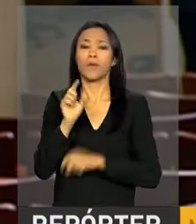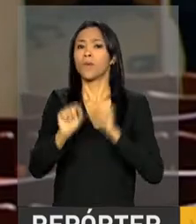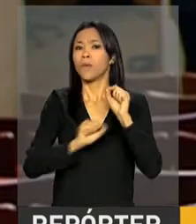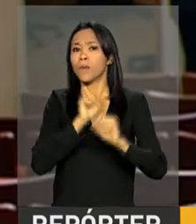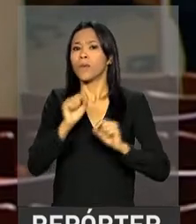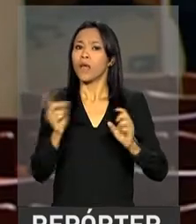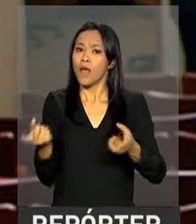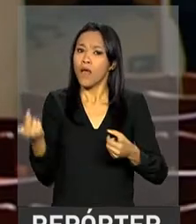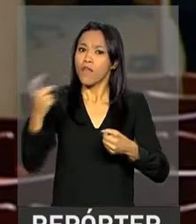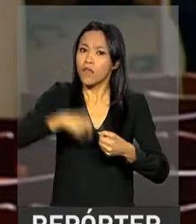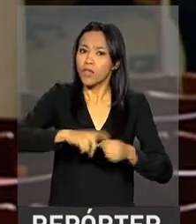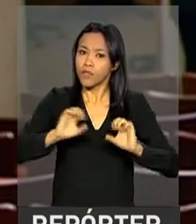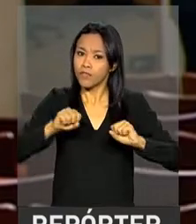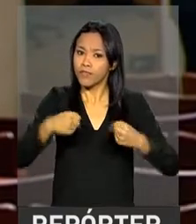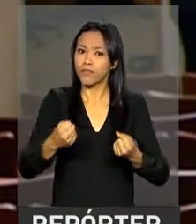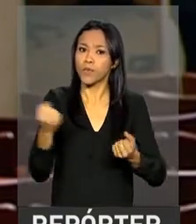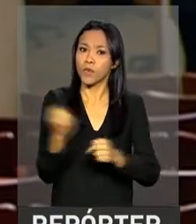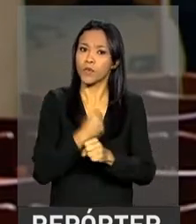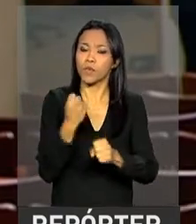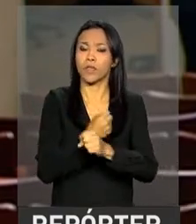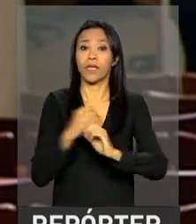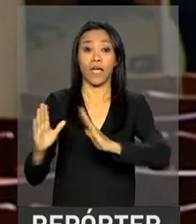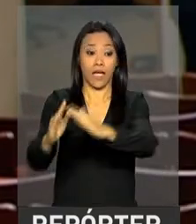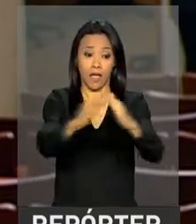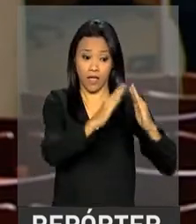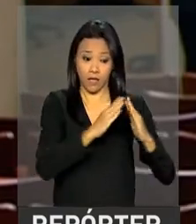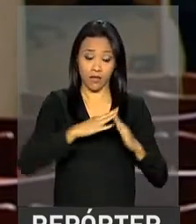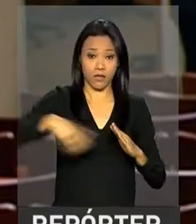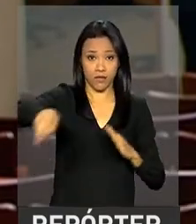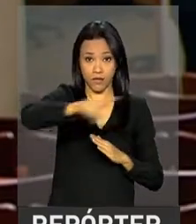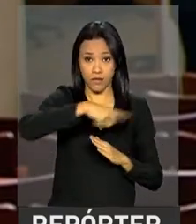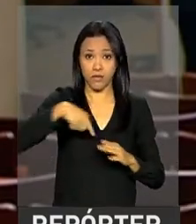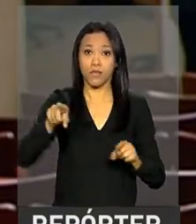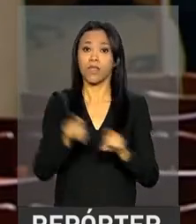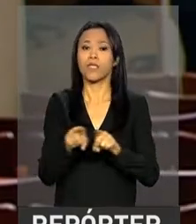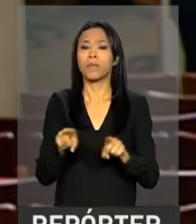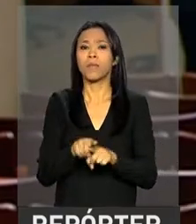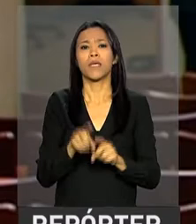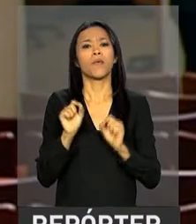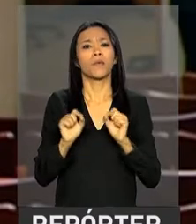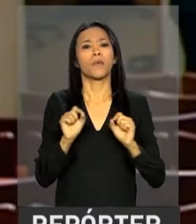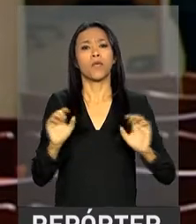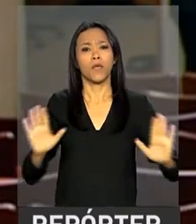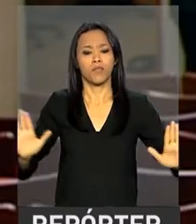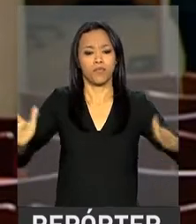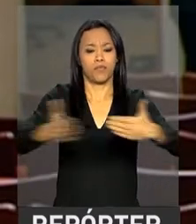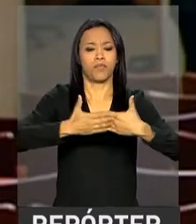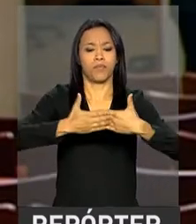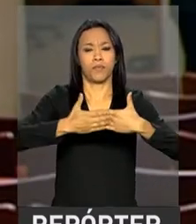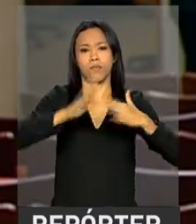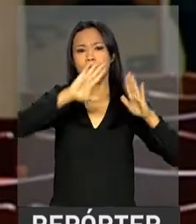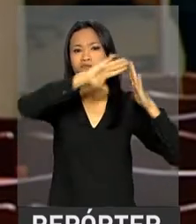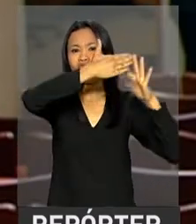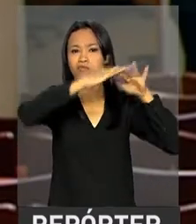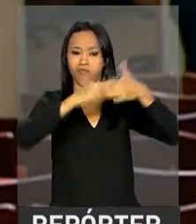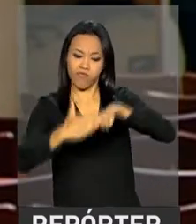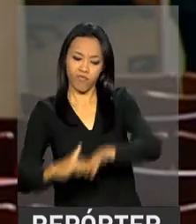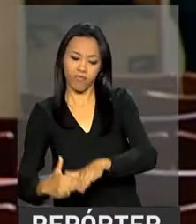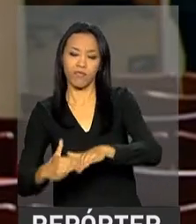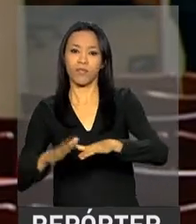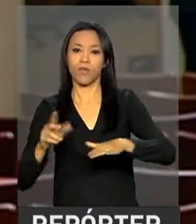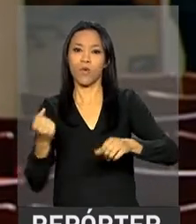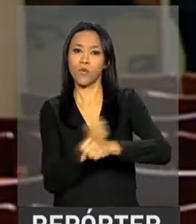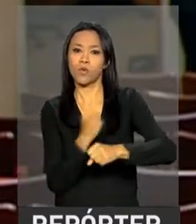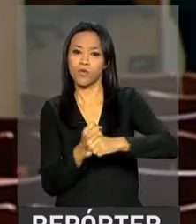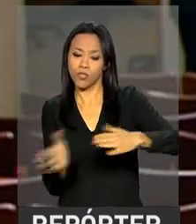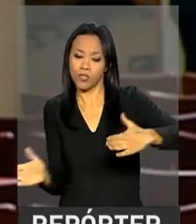de investimentos em habitação, moradias para a população, além de medidas de contenção nas encostas da região serrana aqui do Rio de